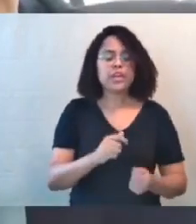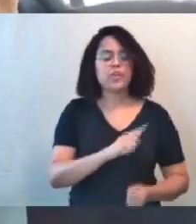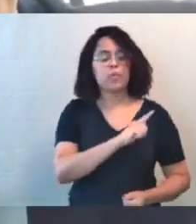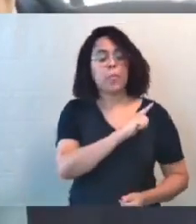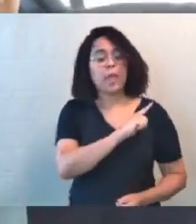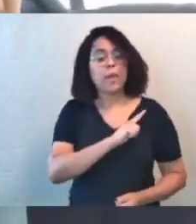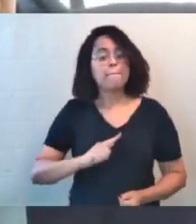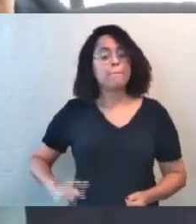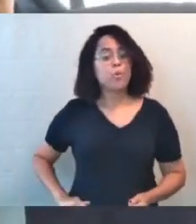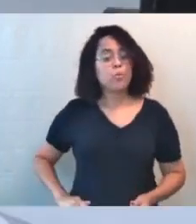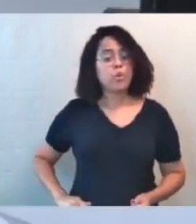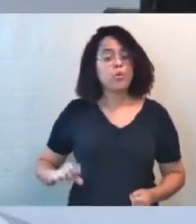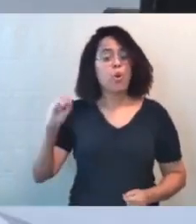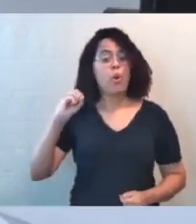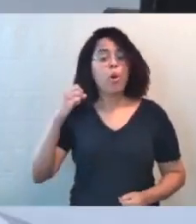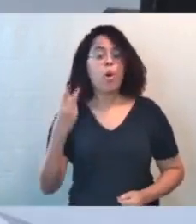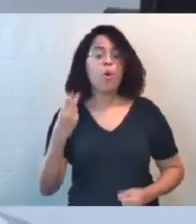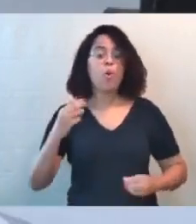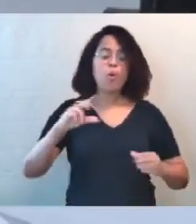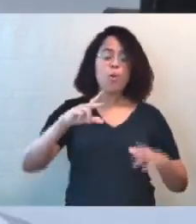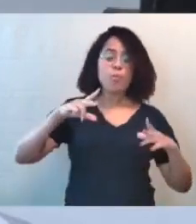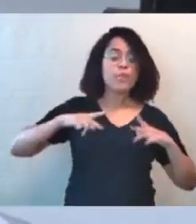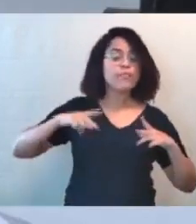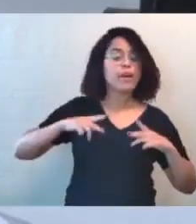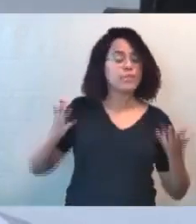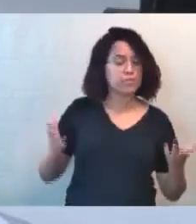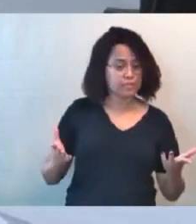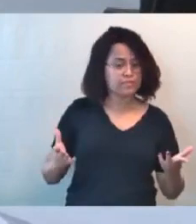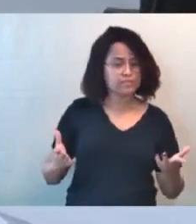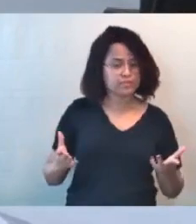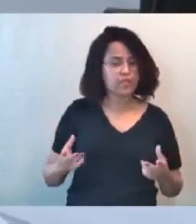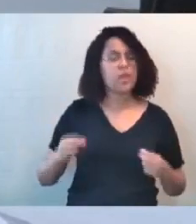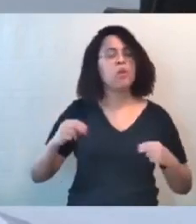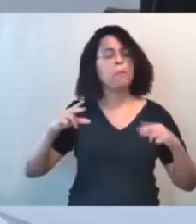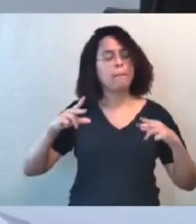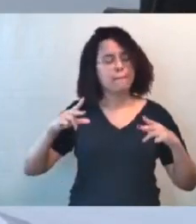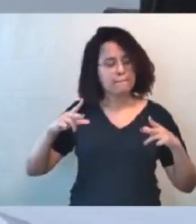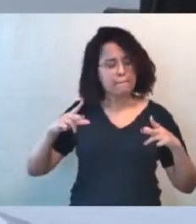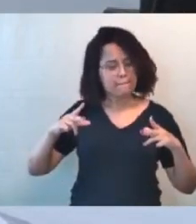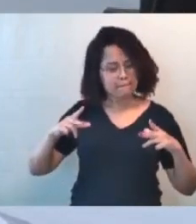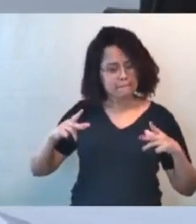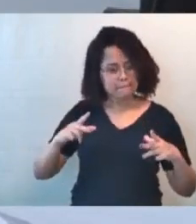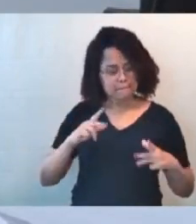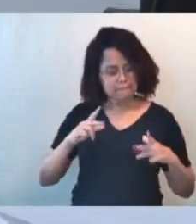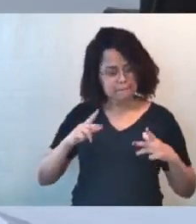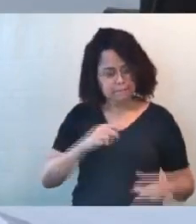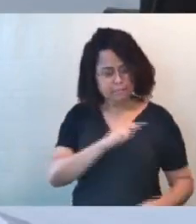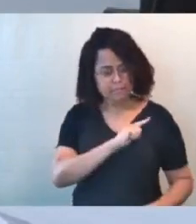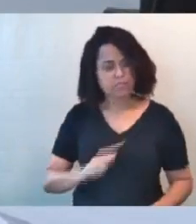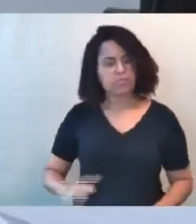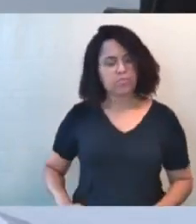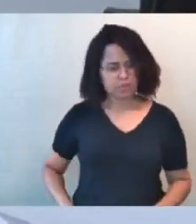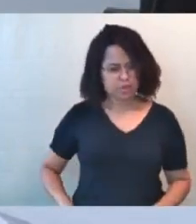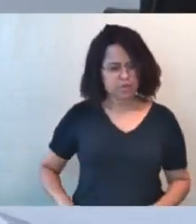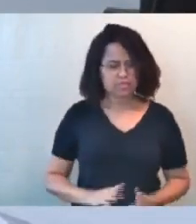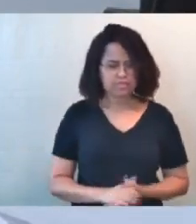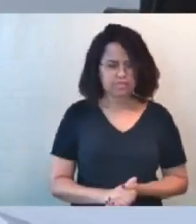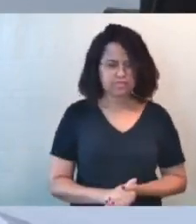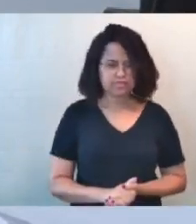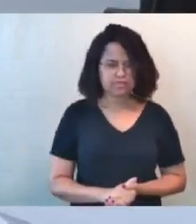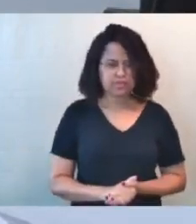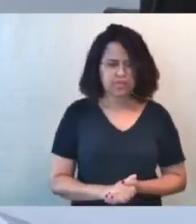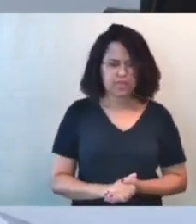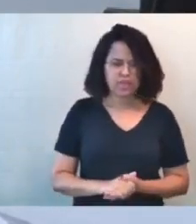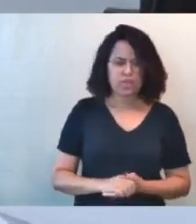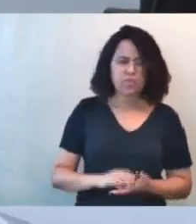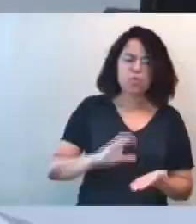Obviamente, o dinheiro é público. Ótimo. Então, vocês sabem quanto que o convencional está devolvendo desse